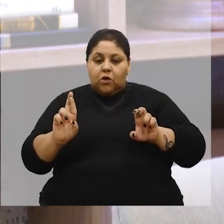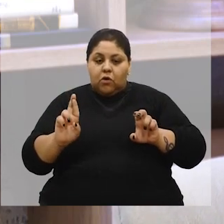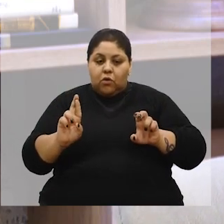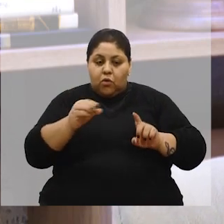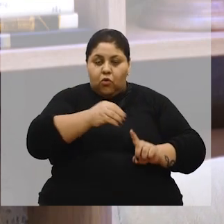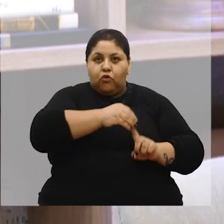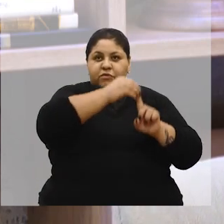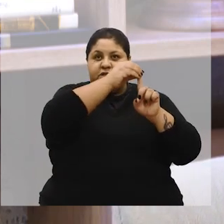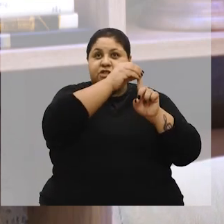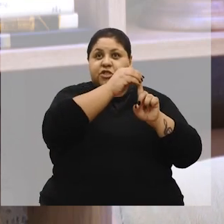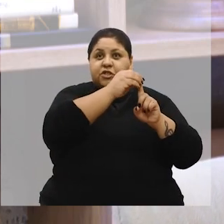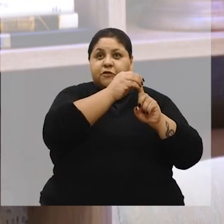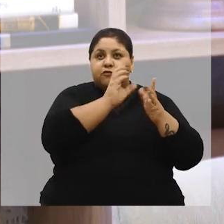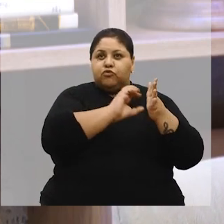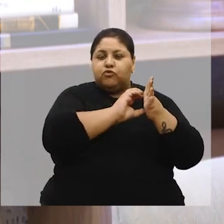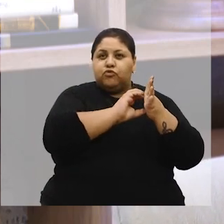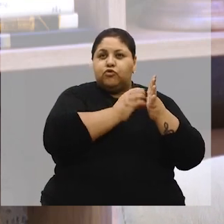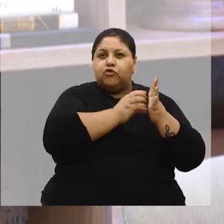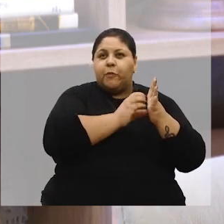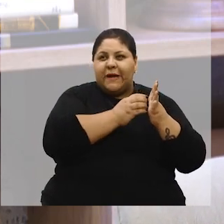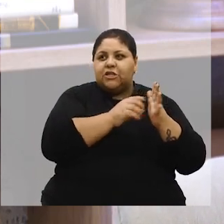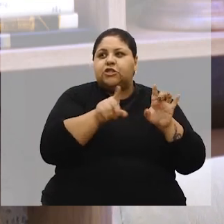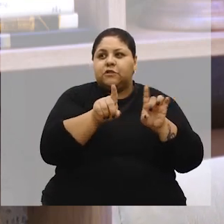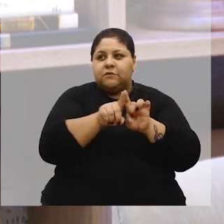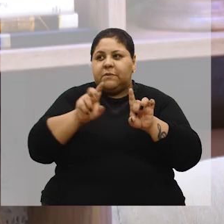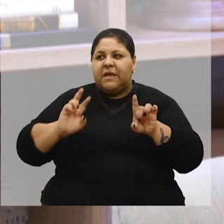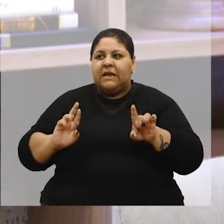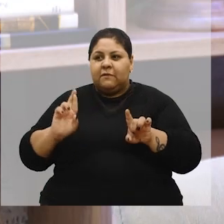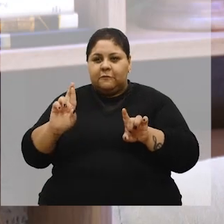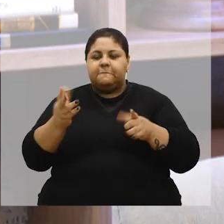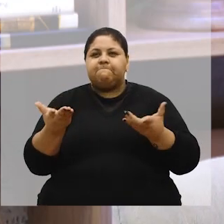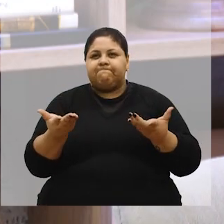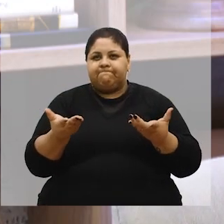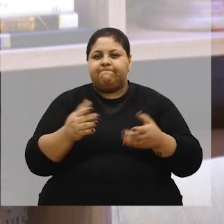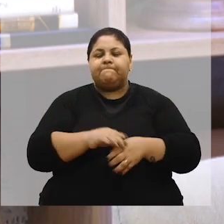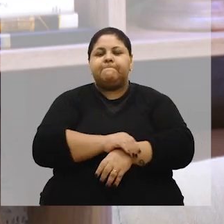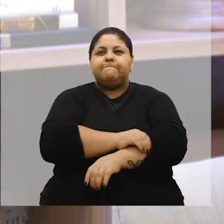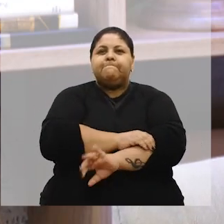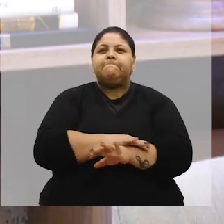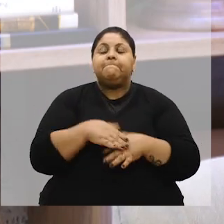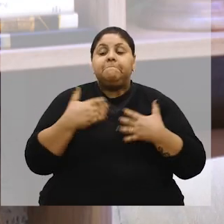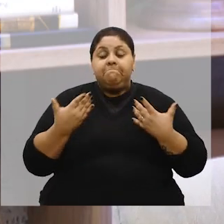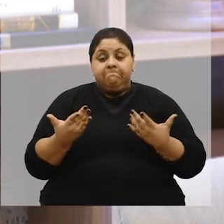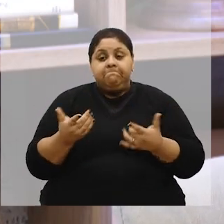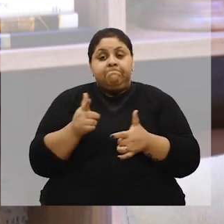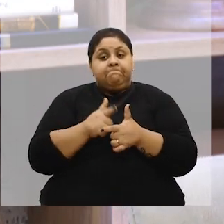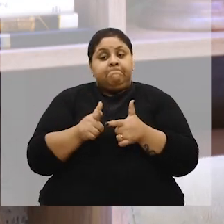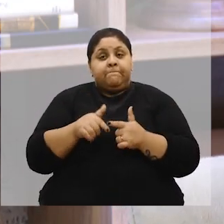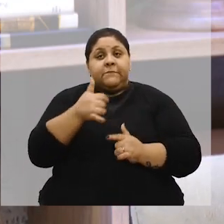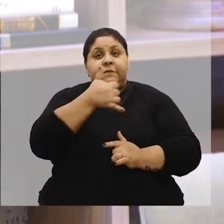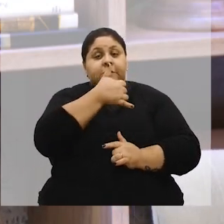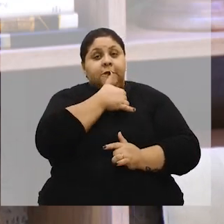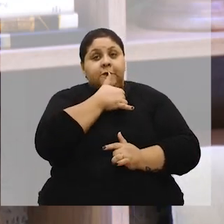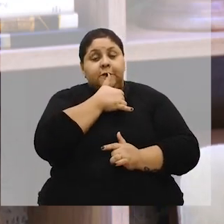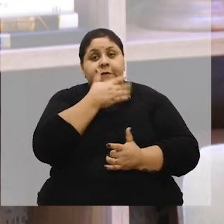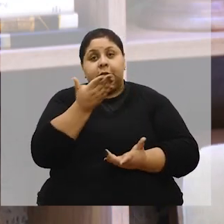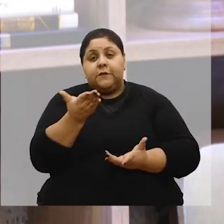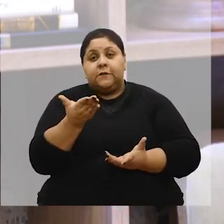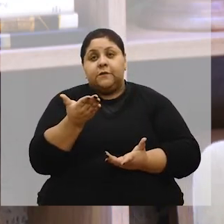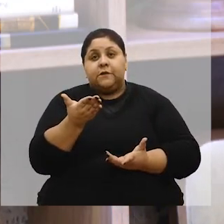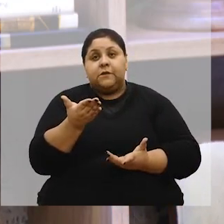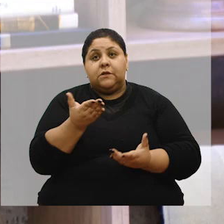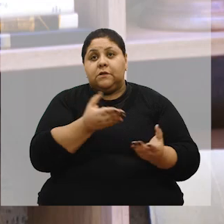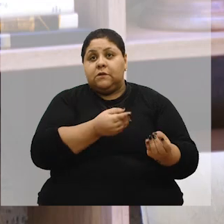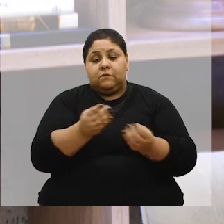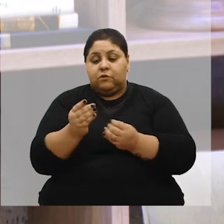da sigla partidária que ela tá ali listada, enfim. É um cenário que, infelizmente, Enzo, me corrija se eu tô errada, mas a gente